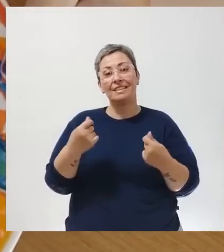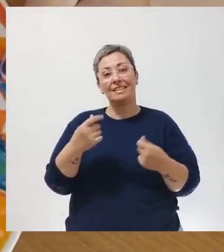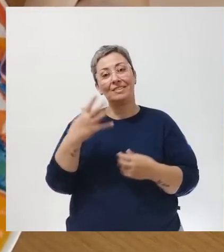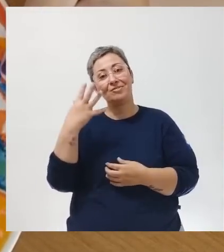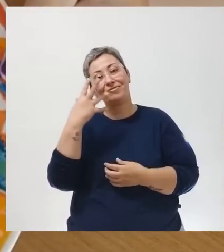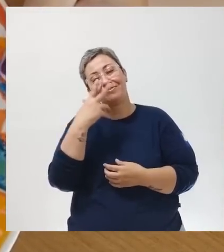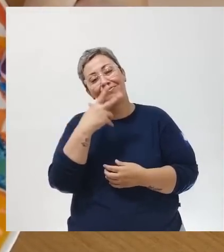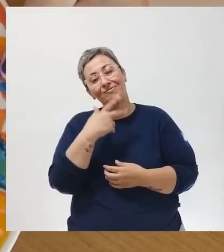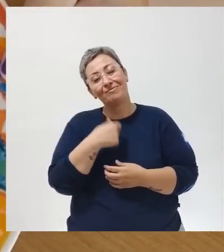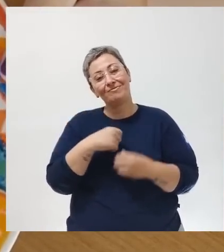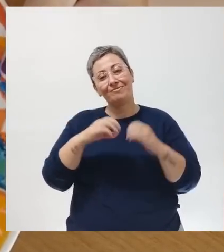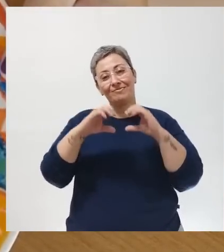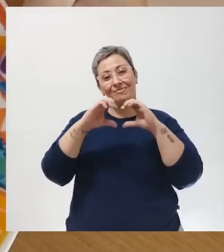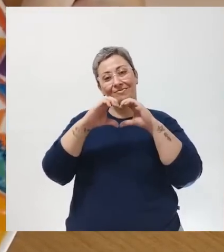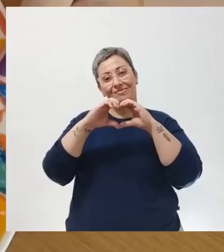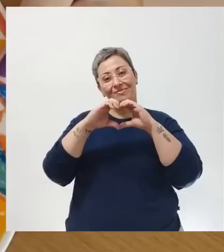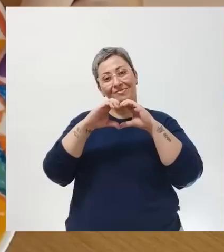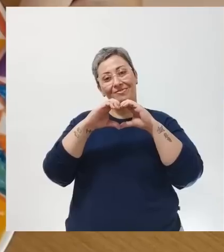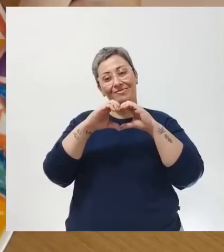Que lindo! Um